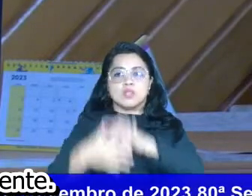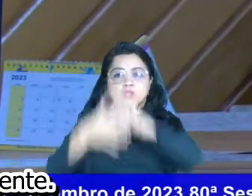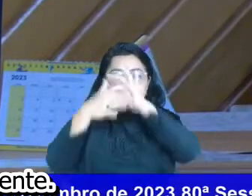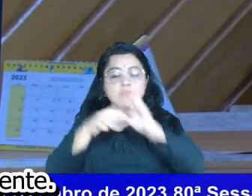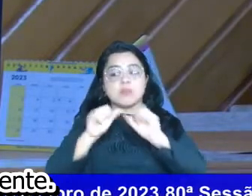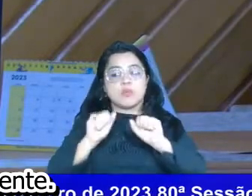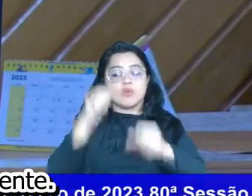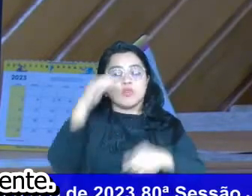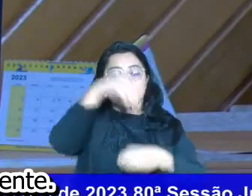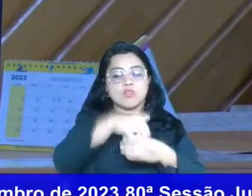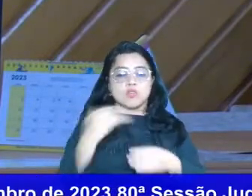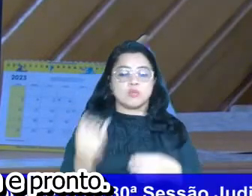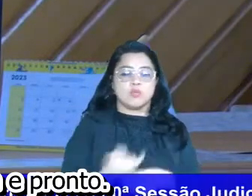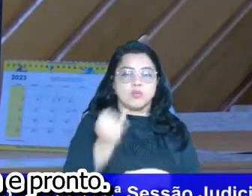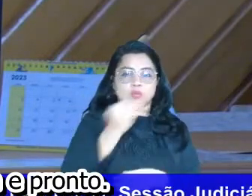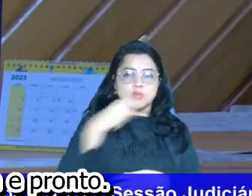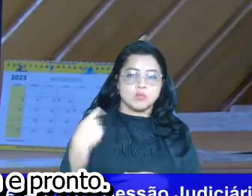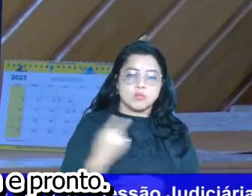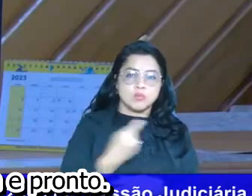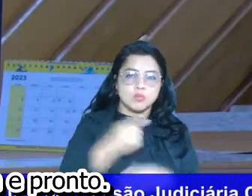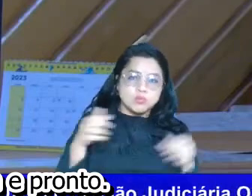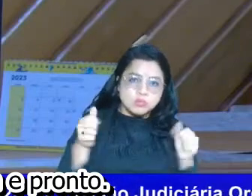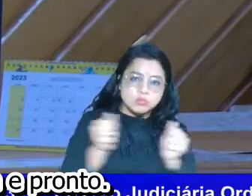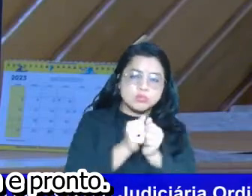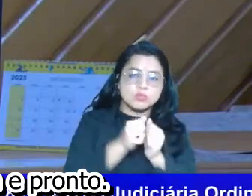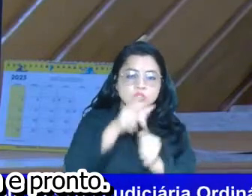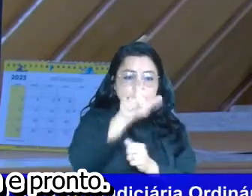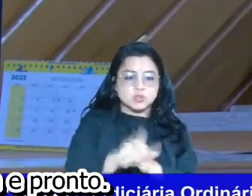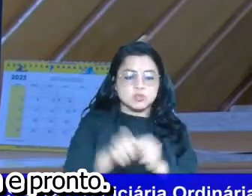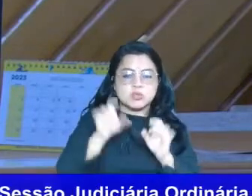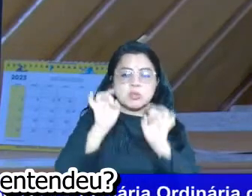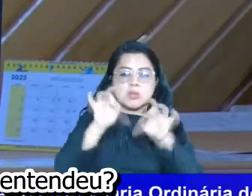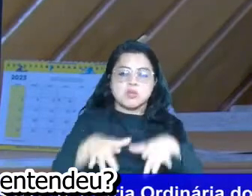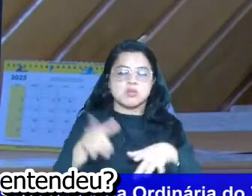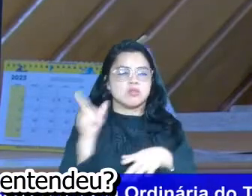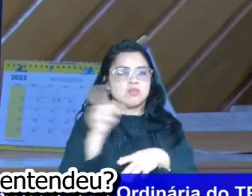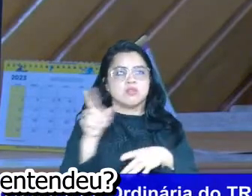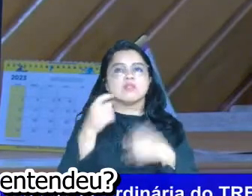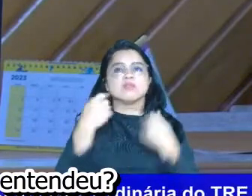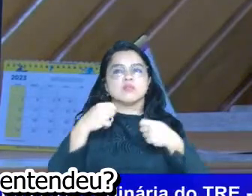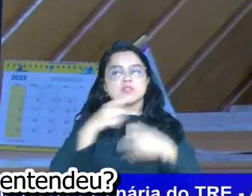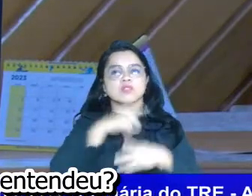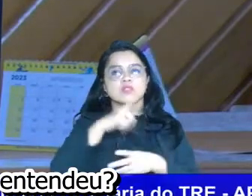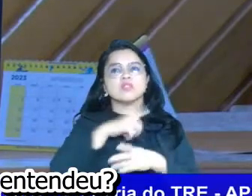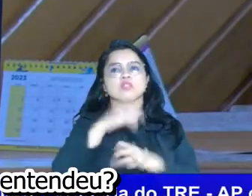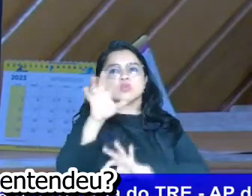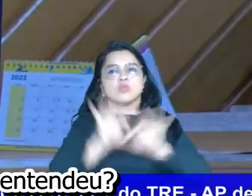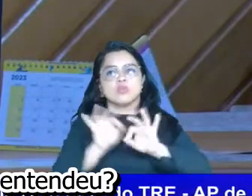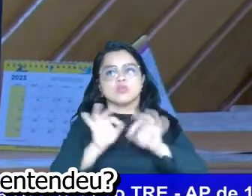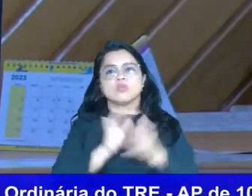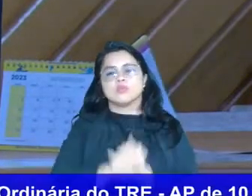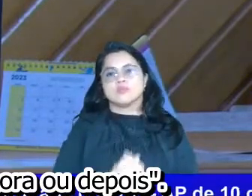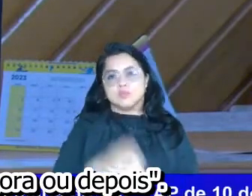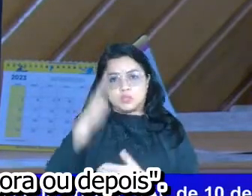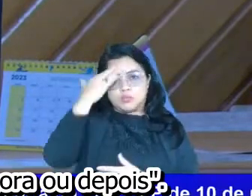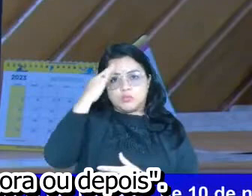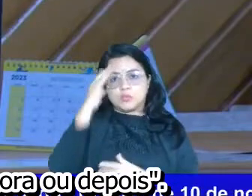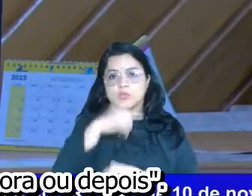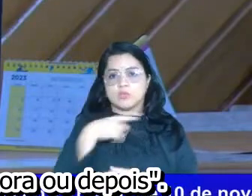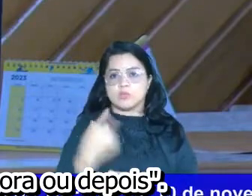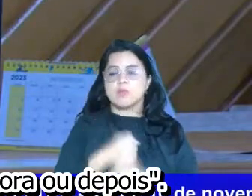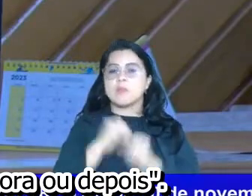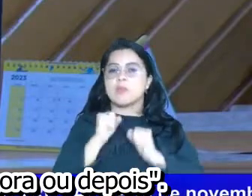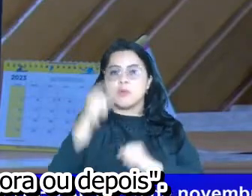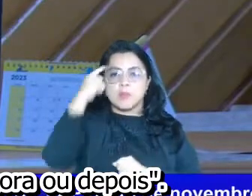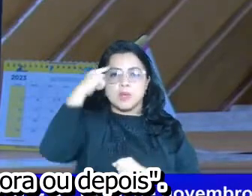votos lá importantes para a gente. Então, essas pessoas a gente não pode largar assim e pronto. Isso daí a gente vai ter que ter um jogo de cintura, entendeu? O que a gente pode